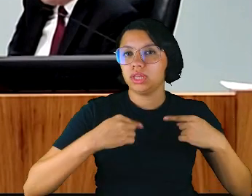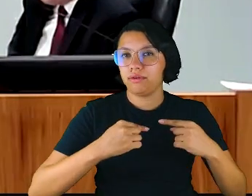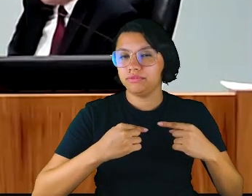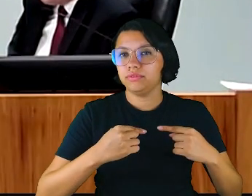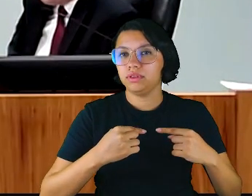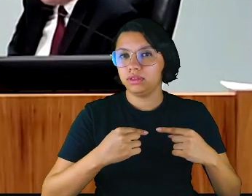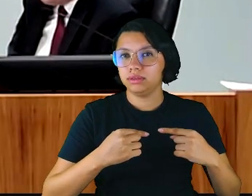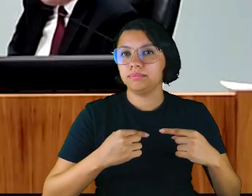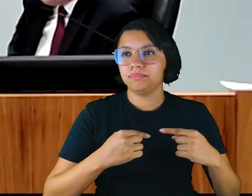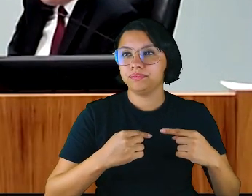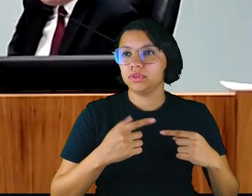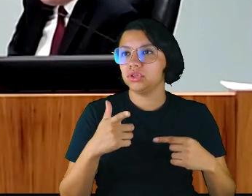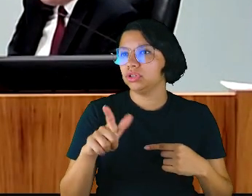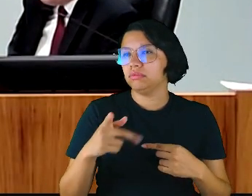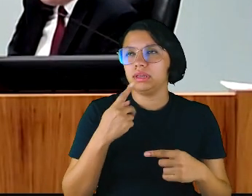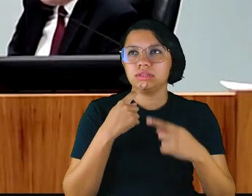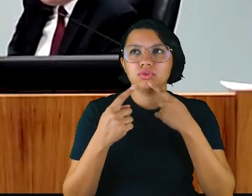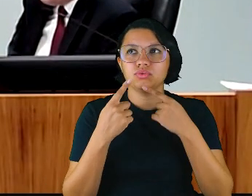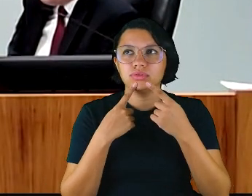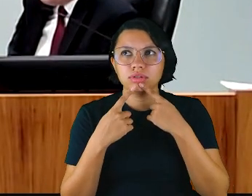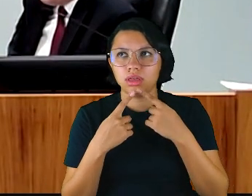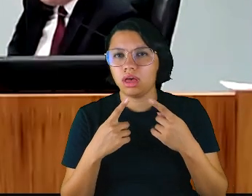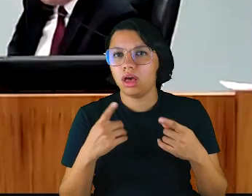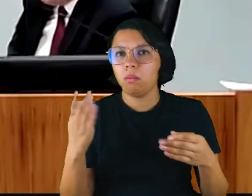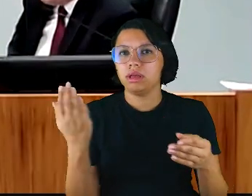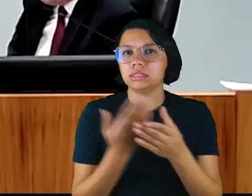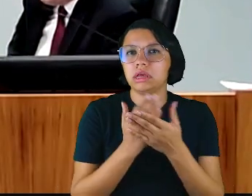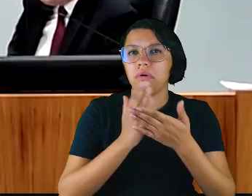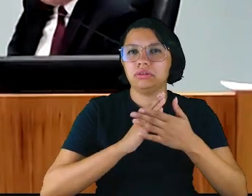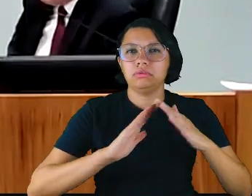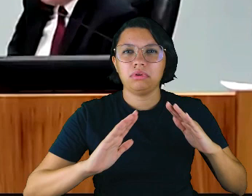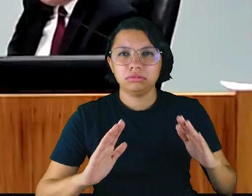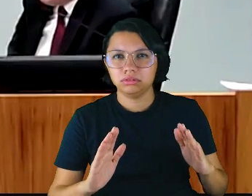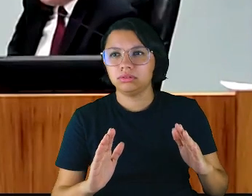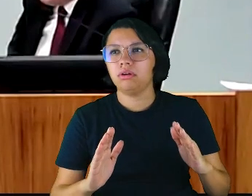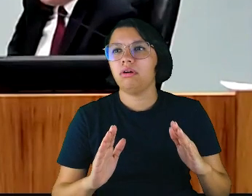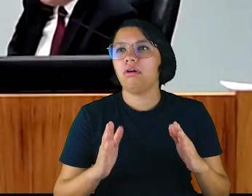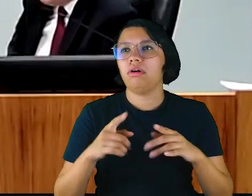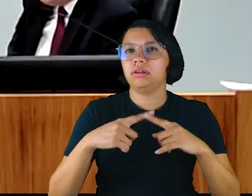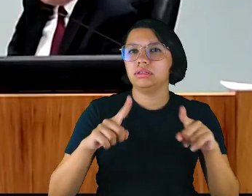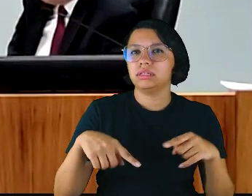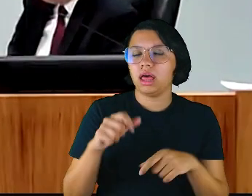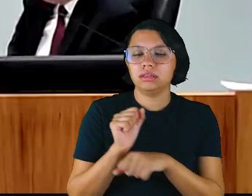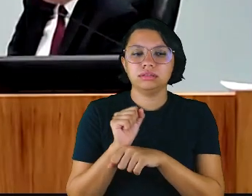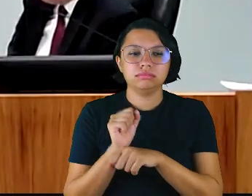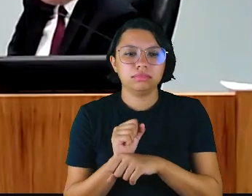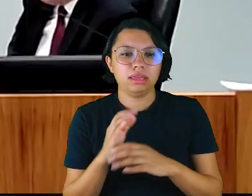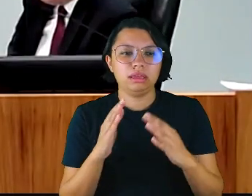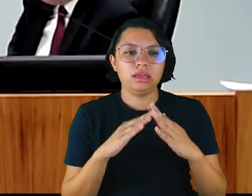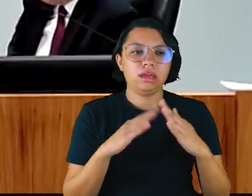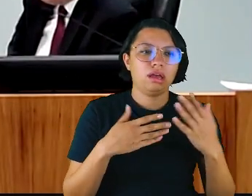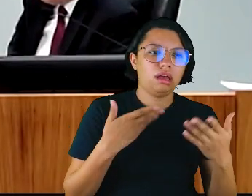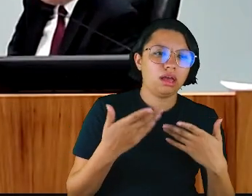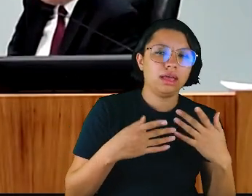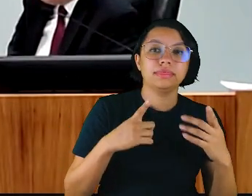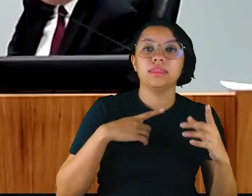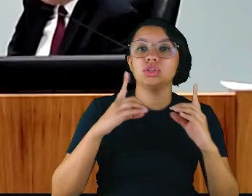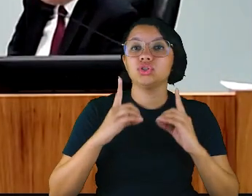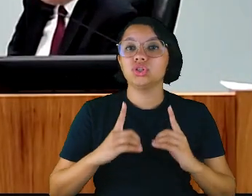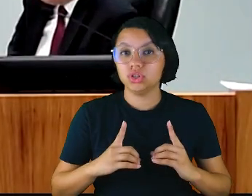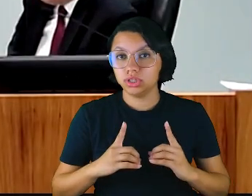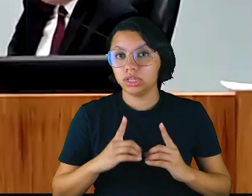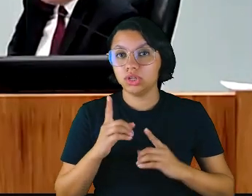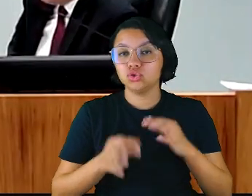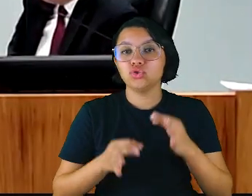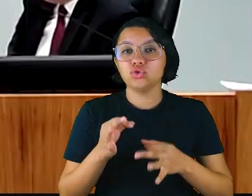não temos essa discussão de ação anulatória, de se o acordo foi na sala de espera ou se foi em casa. Então, tem dignidade